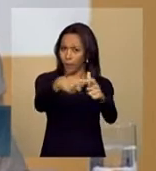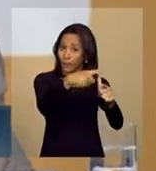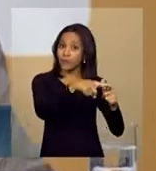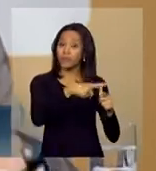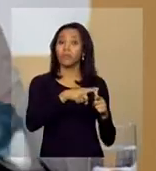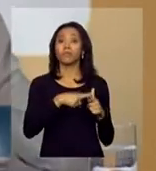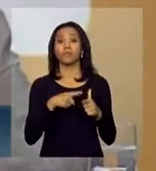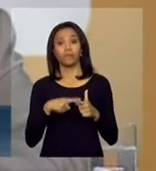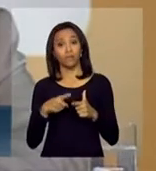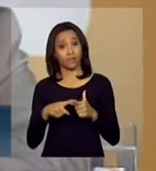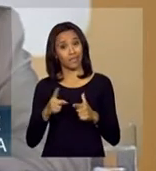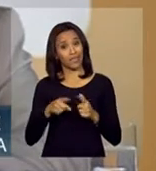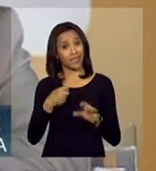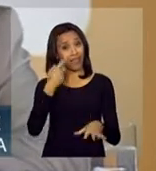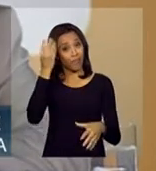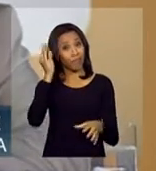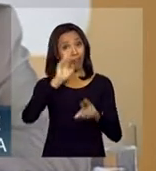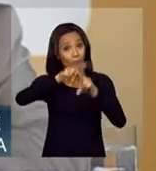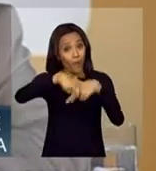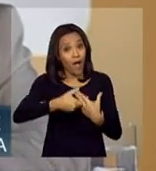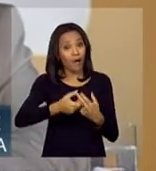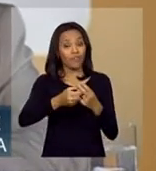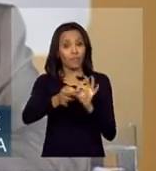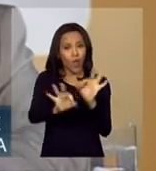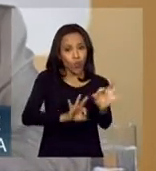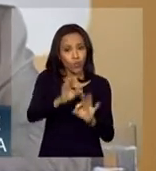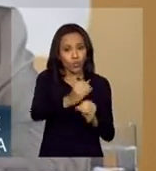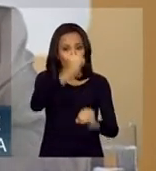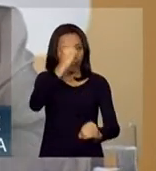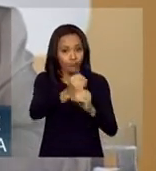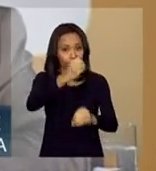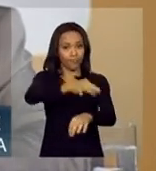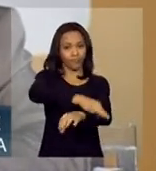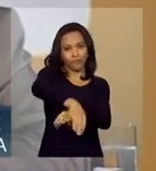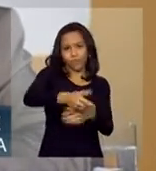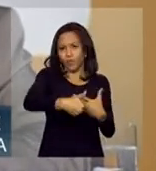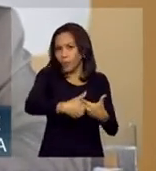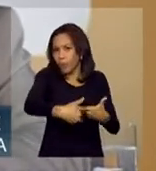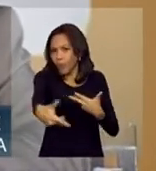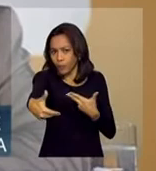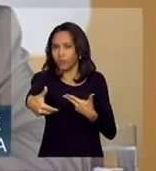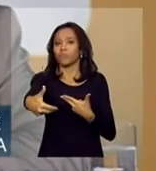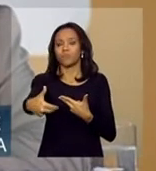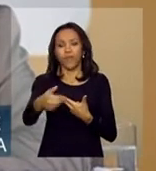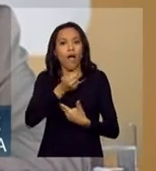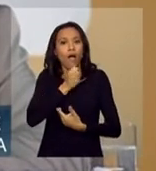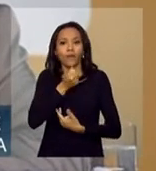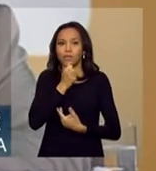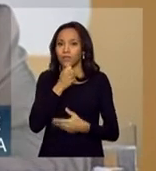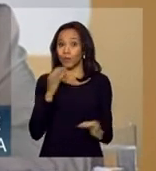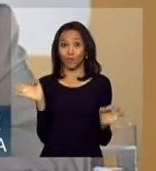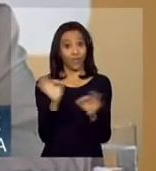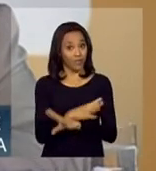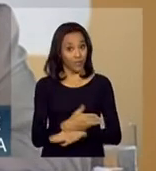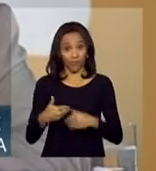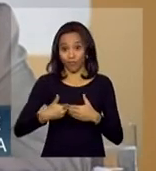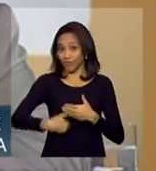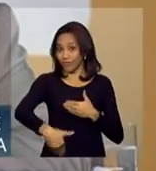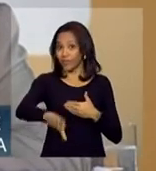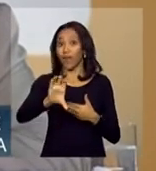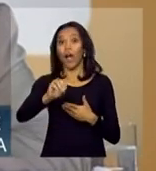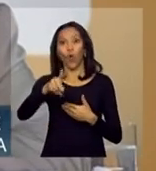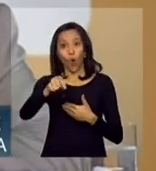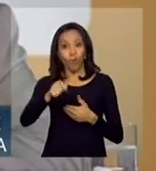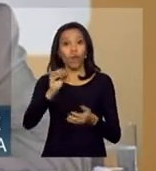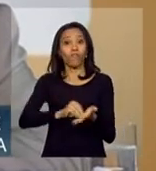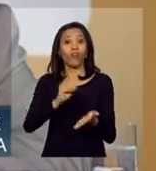inerentes à engenharia, mas tudo isso ainda vai ser avaliado no balanço, até porque ainda não terminamos a Copa, ainda tem mais dois